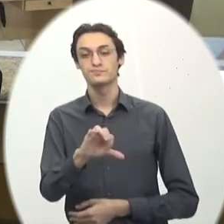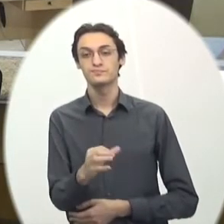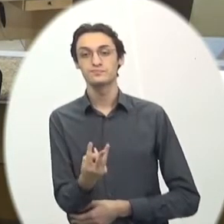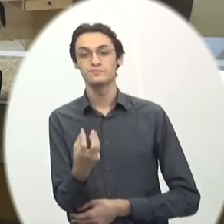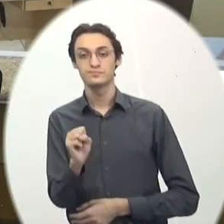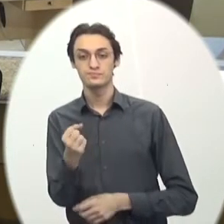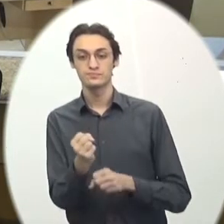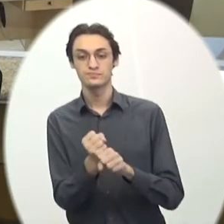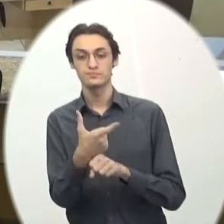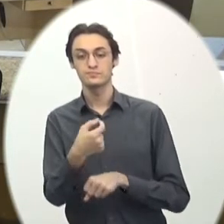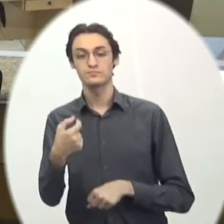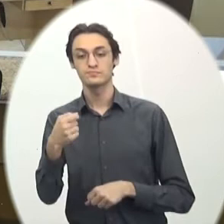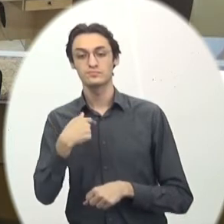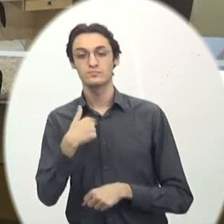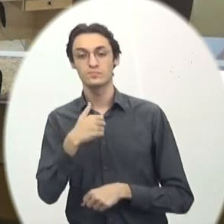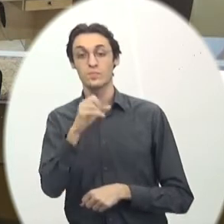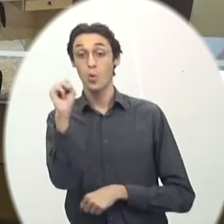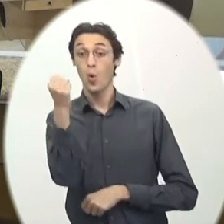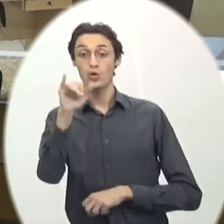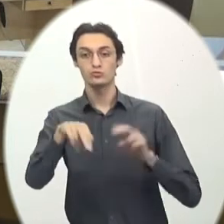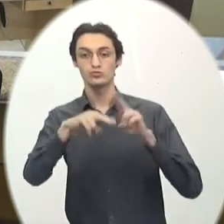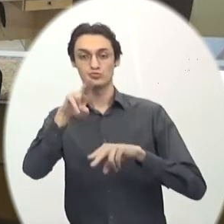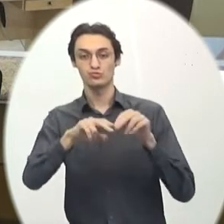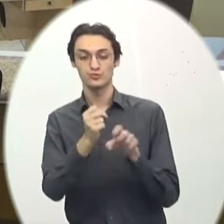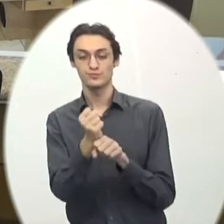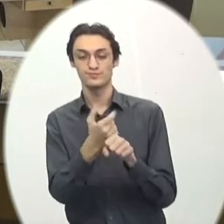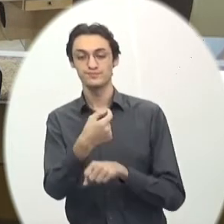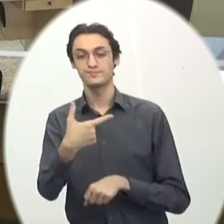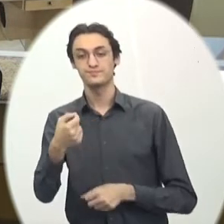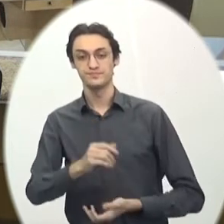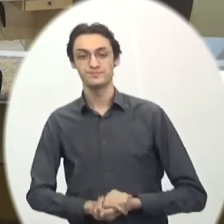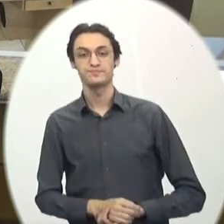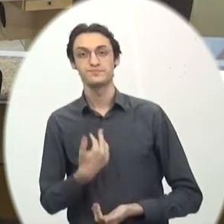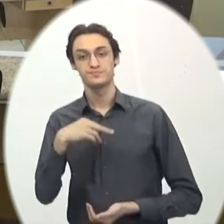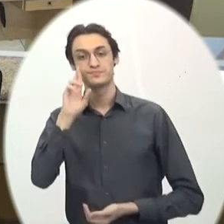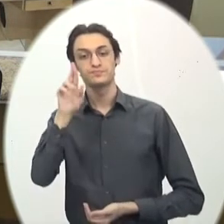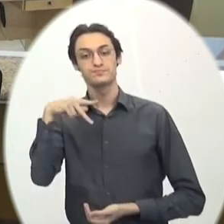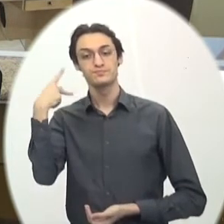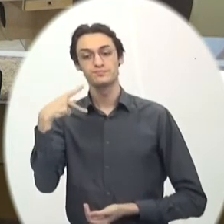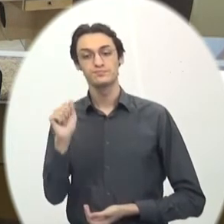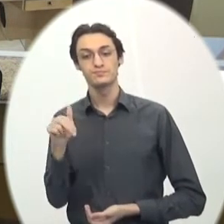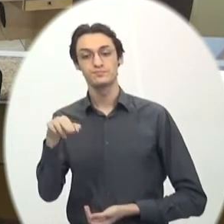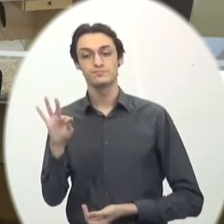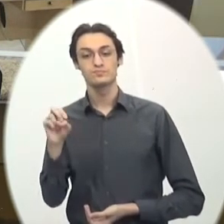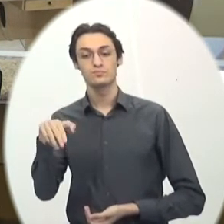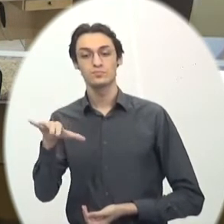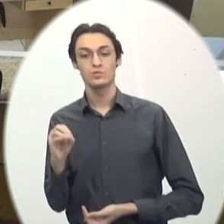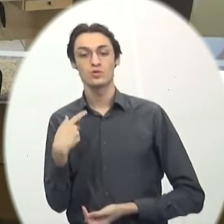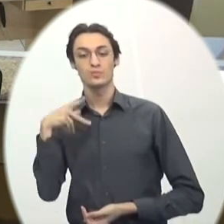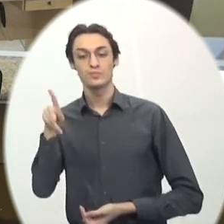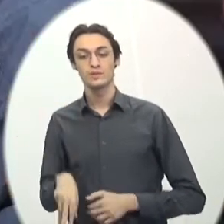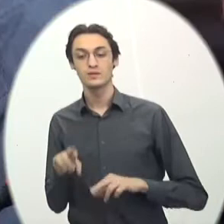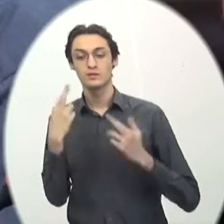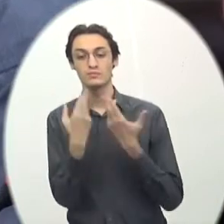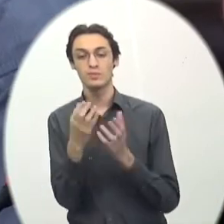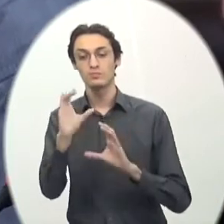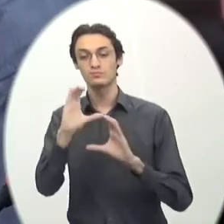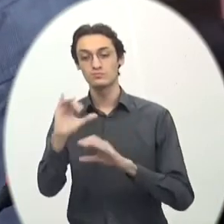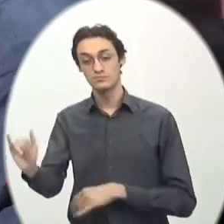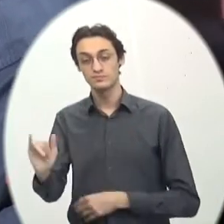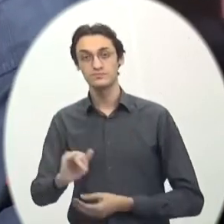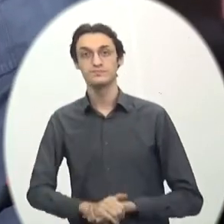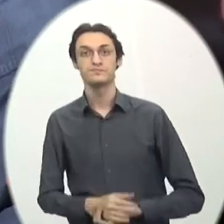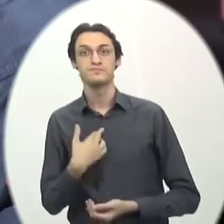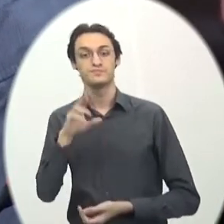398/2020, de 8 de junho de 2020. Excelentíssimo senhor vereador Antônio Manuel, presidente da Comissão de Inquérito nesta. Excelentíssimo